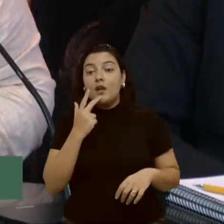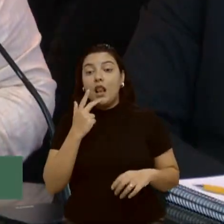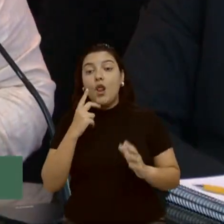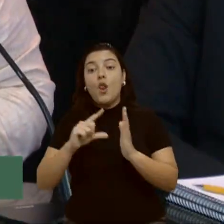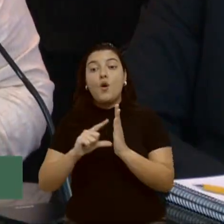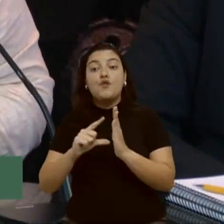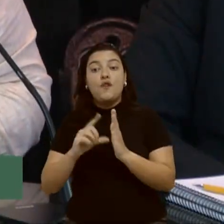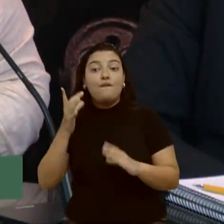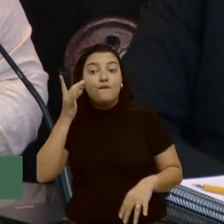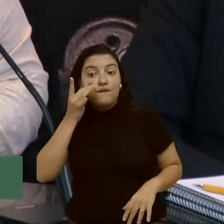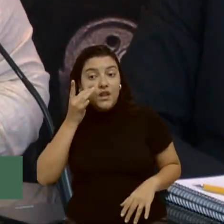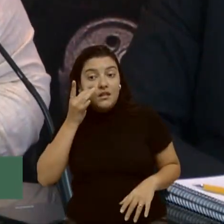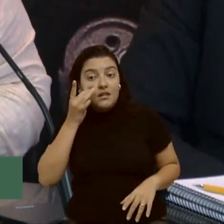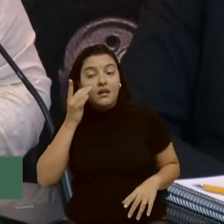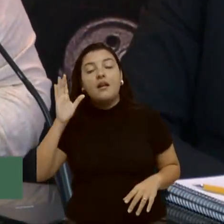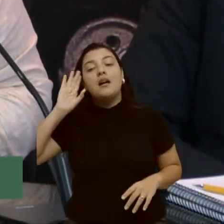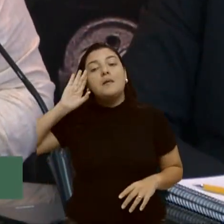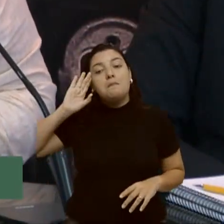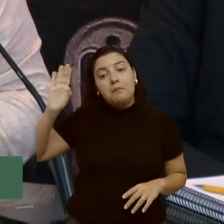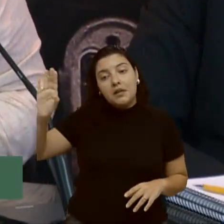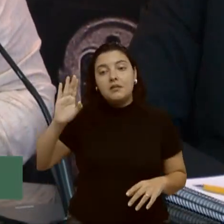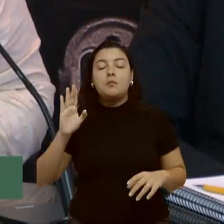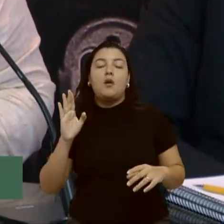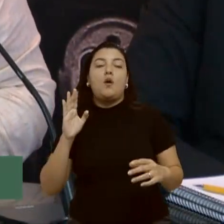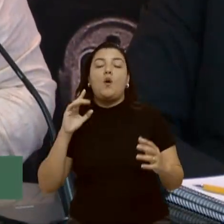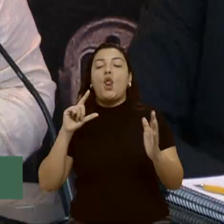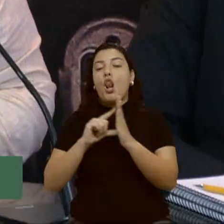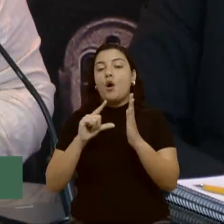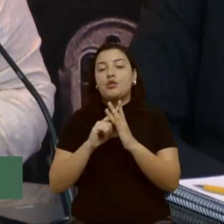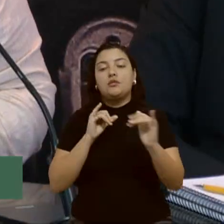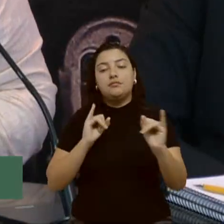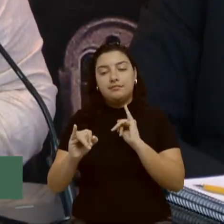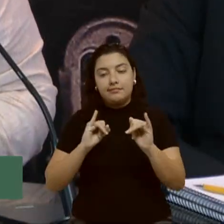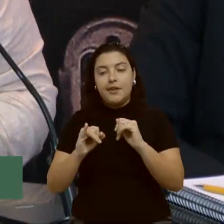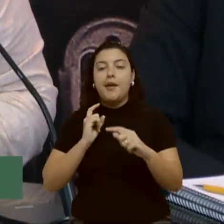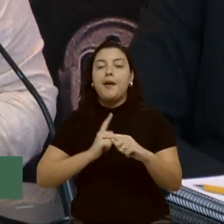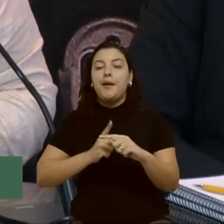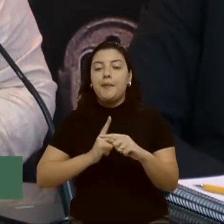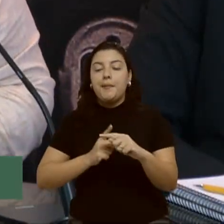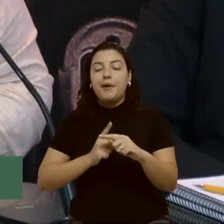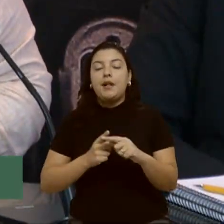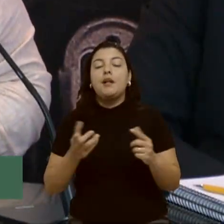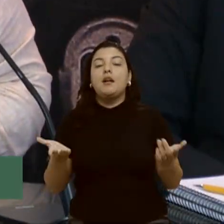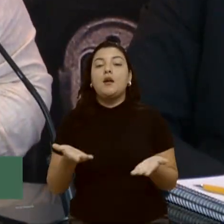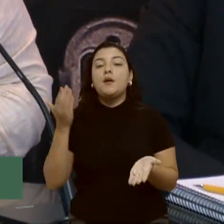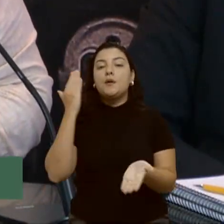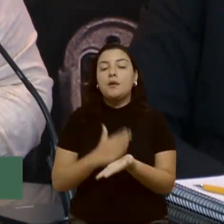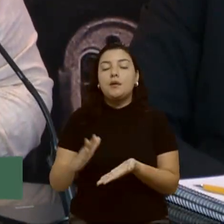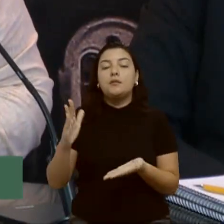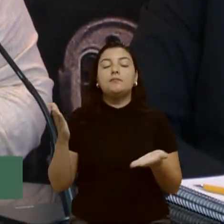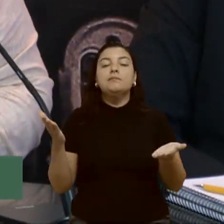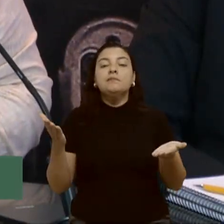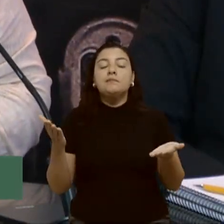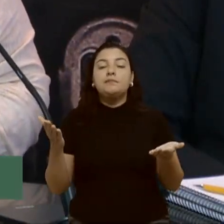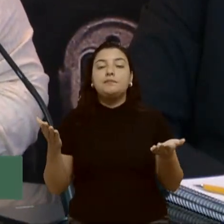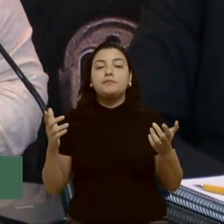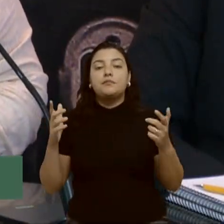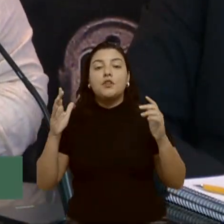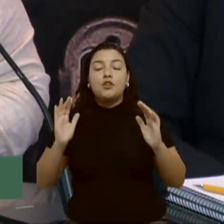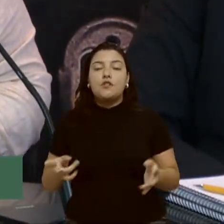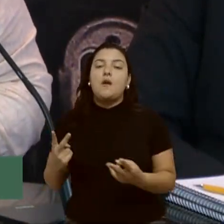físicas, mas principalmente em lojas virtuais. Até porque a gente iniciou esse trabalho e